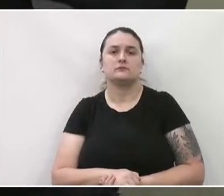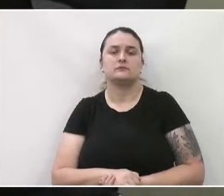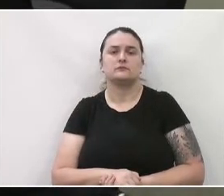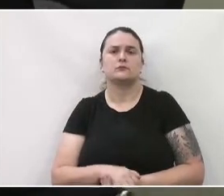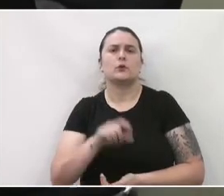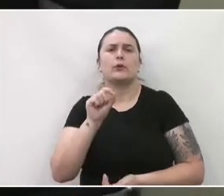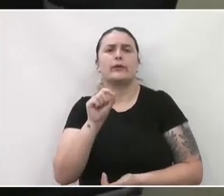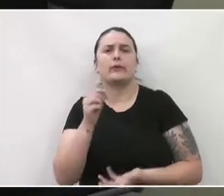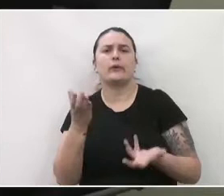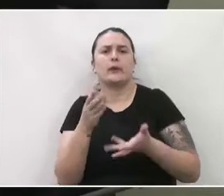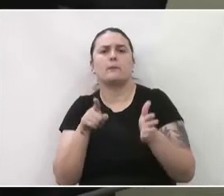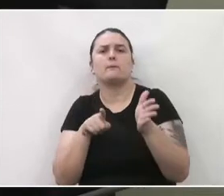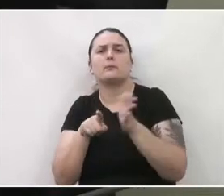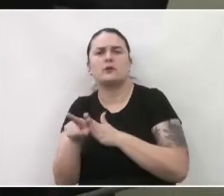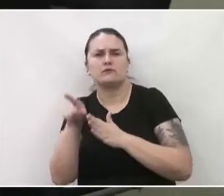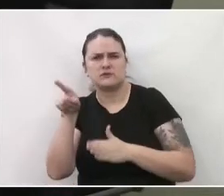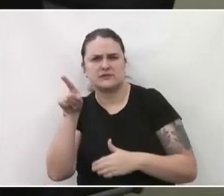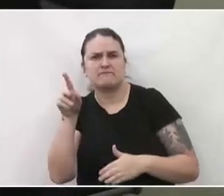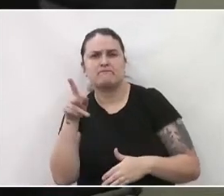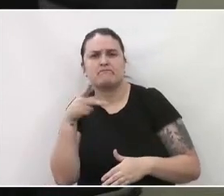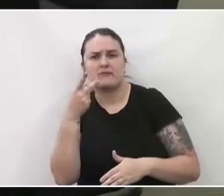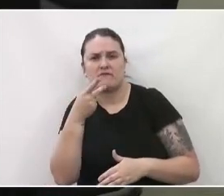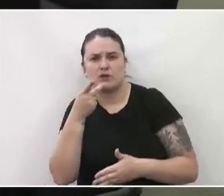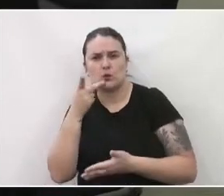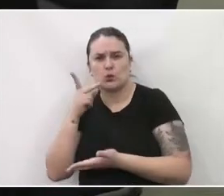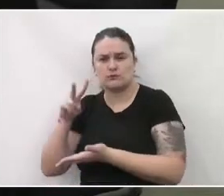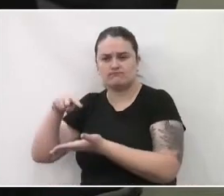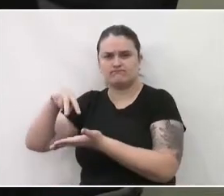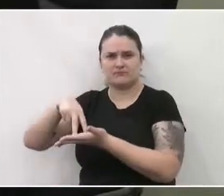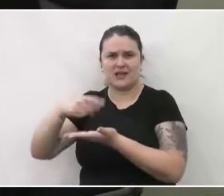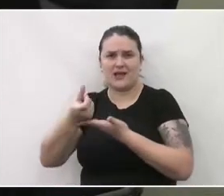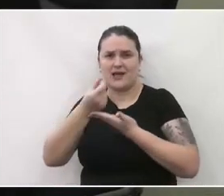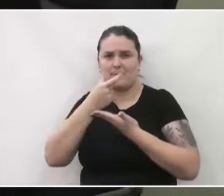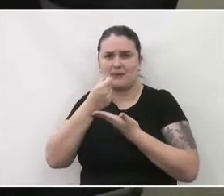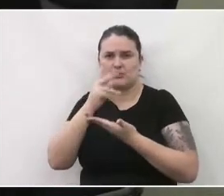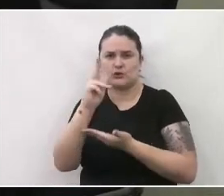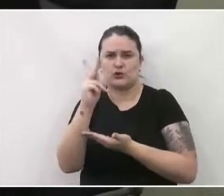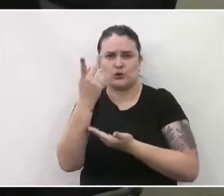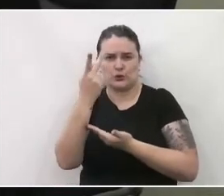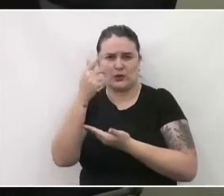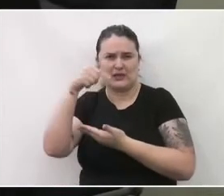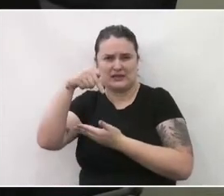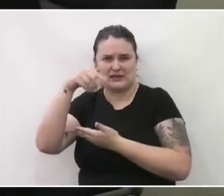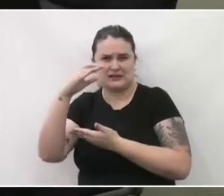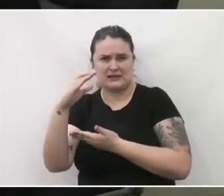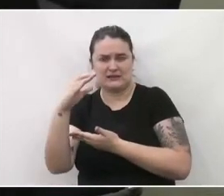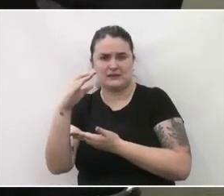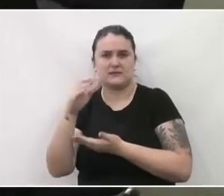O que eu quero perguntar é assim: o senhor disse ali na tribuna que a hidroxicloroquina ela não tem